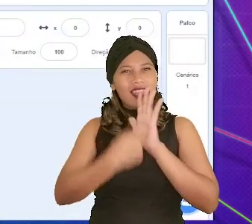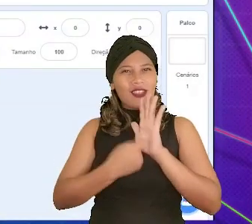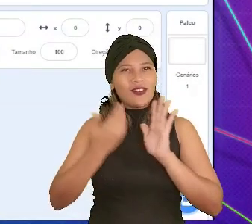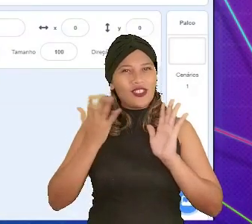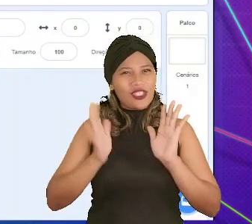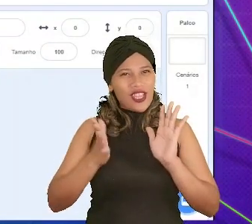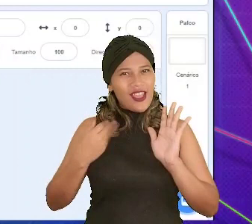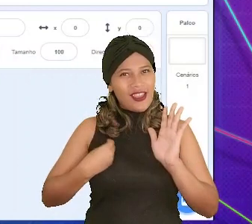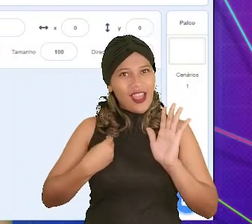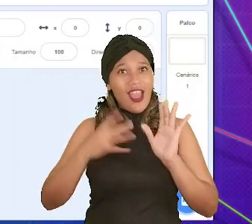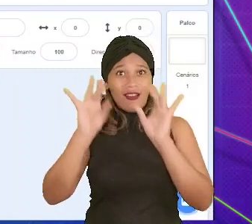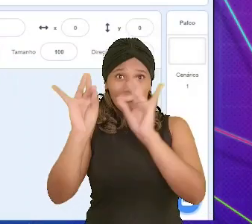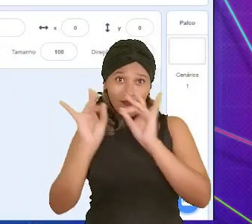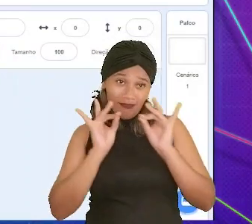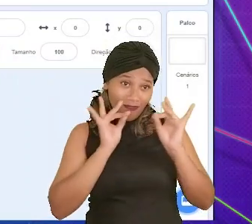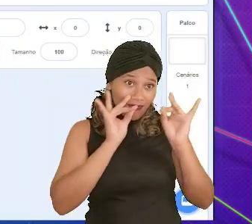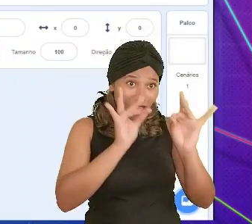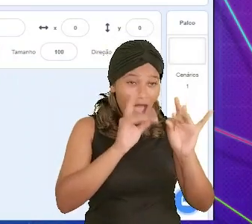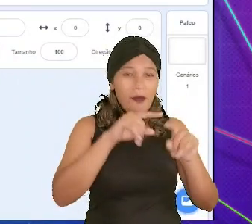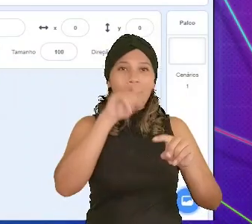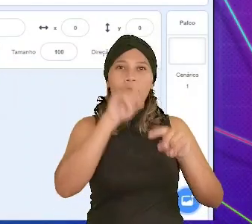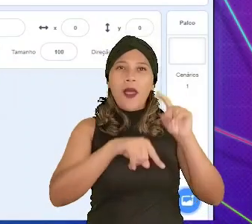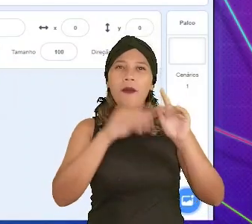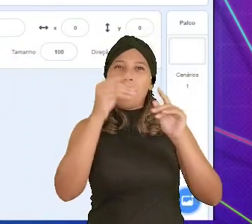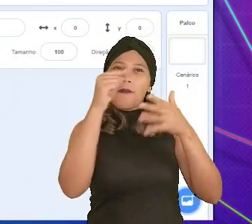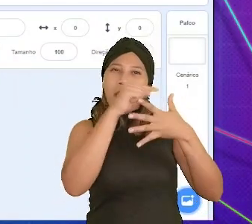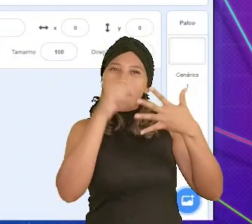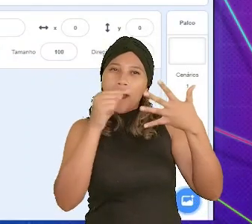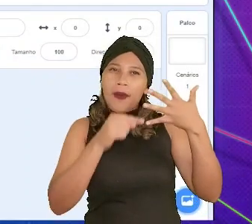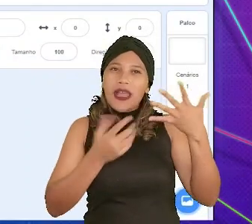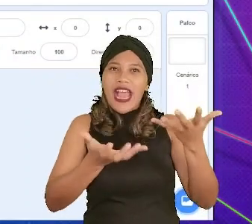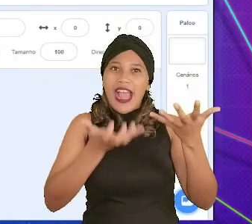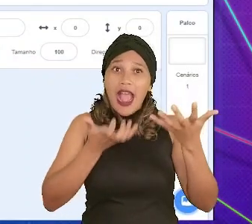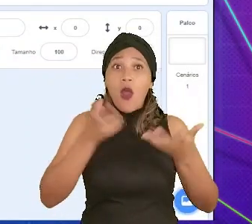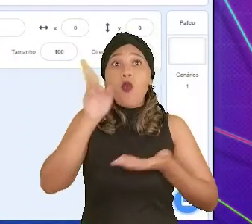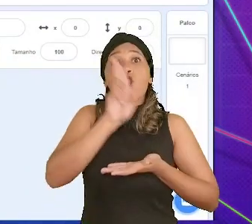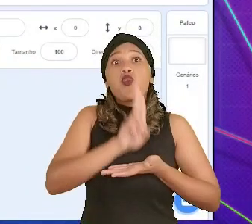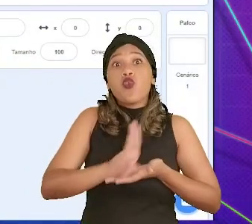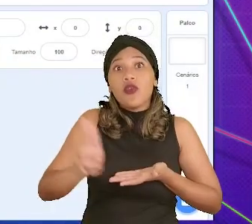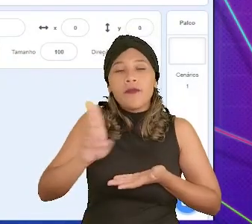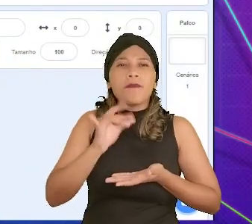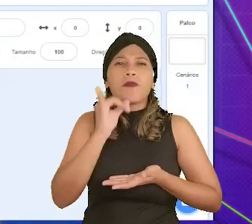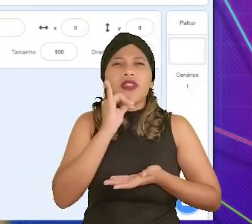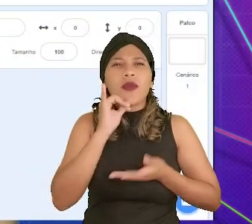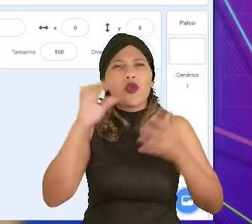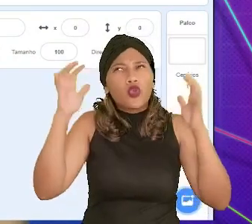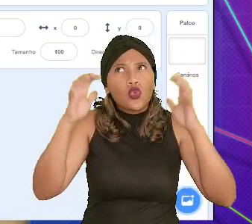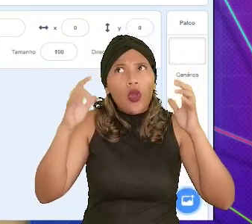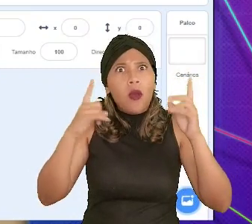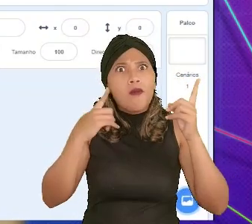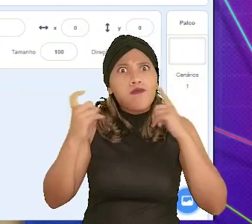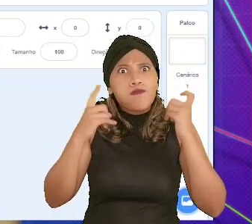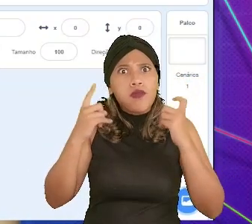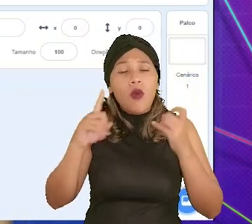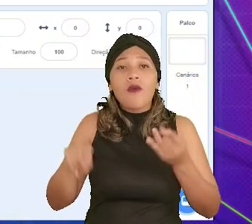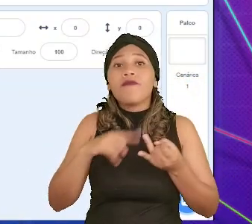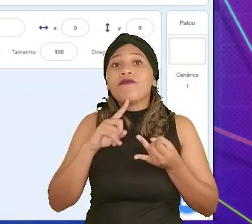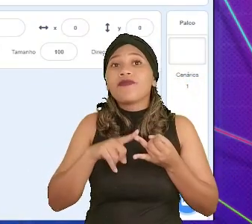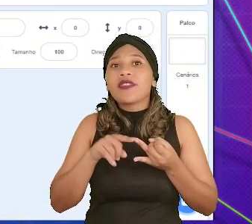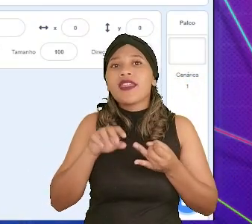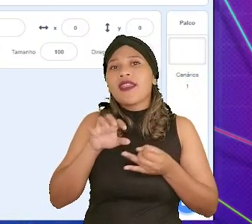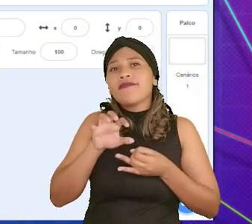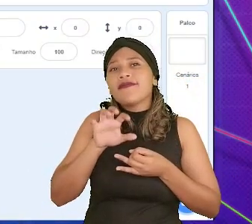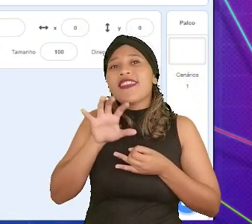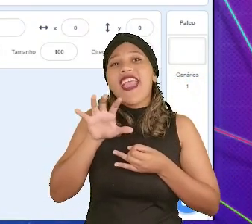está na tela, e inserir aqui os elementos de som que queremos utilizar, como o barulho de uma chuva ou